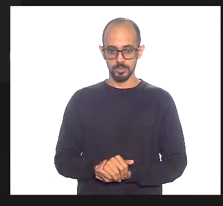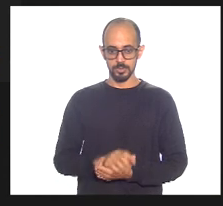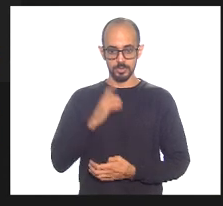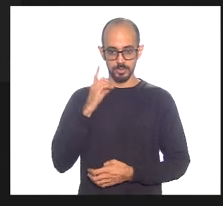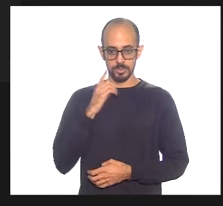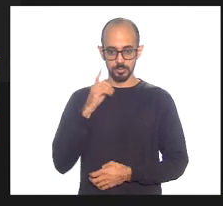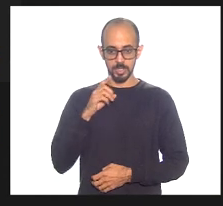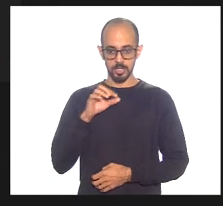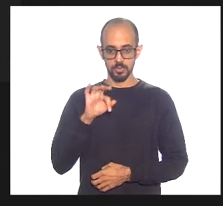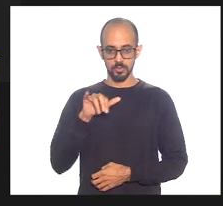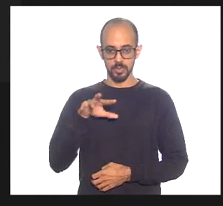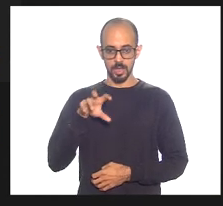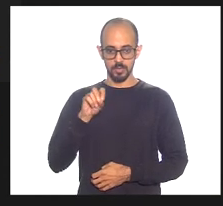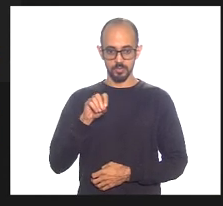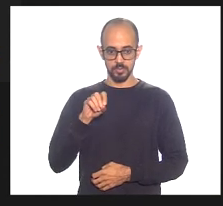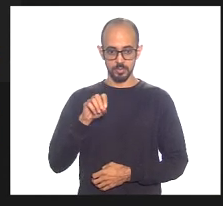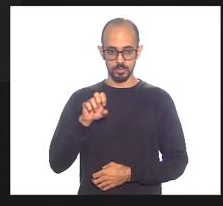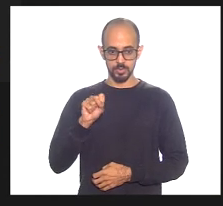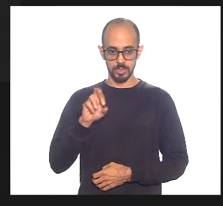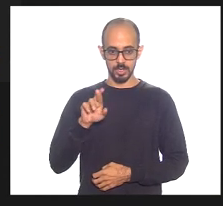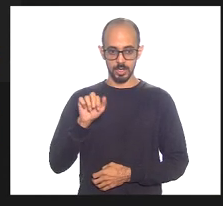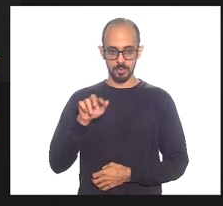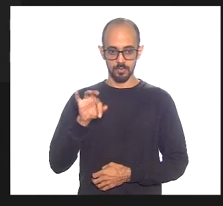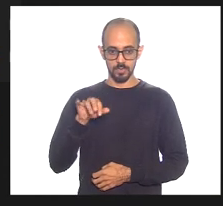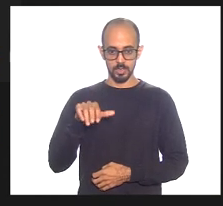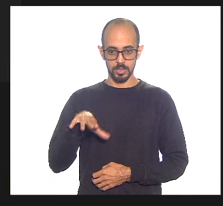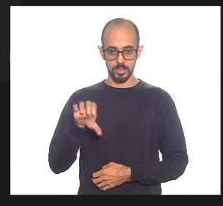Deputado Flávio Serafini.